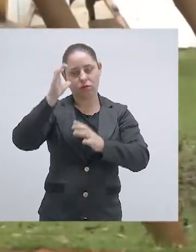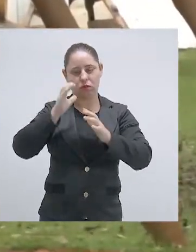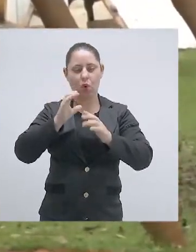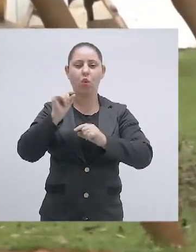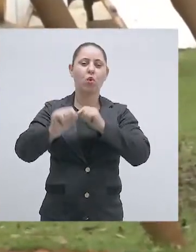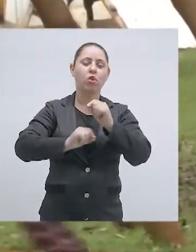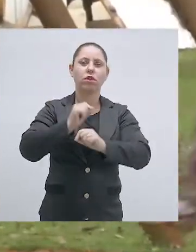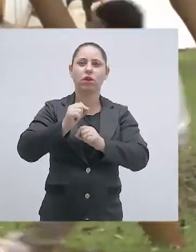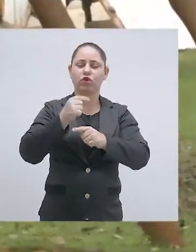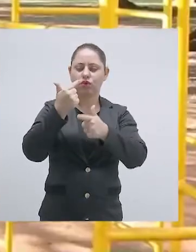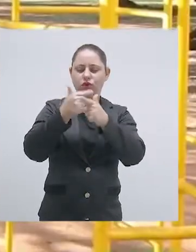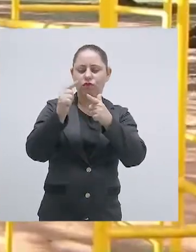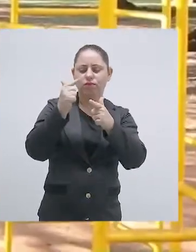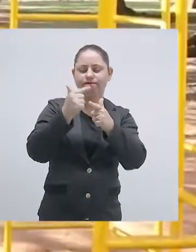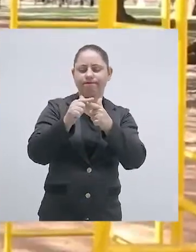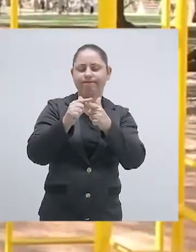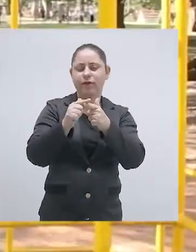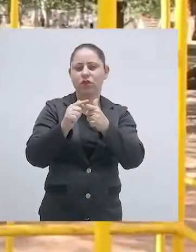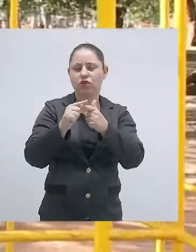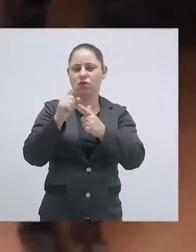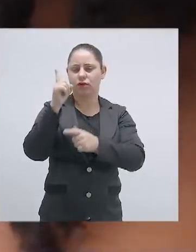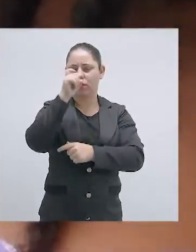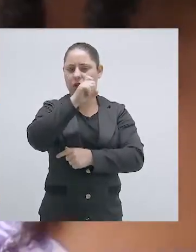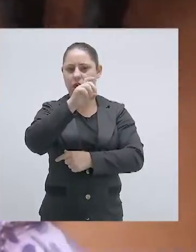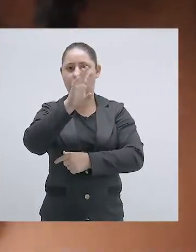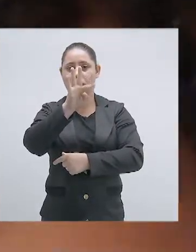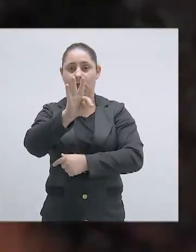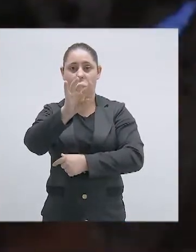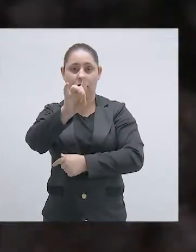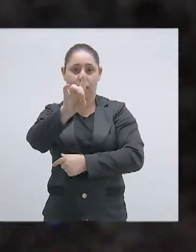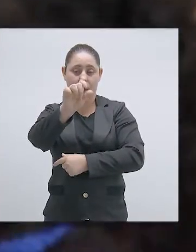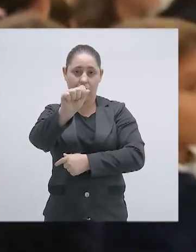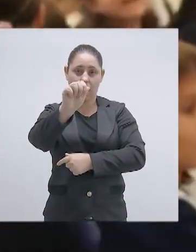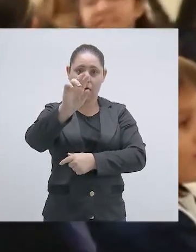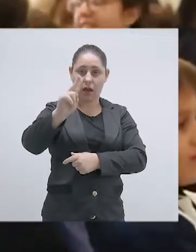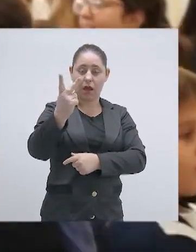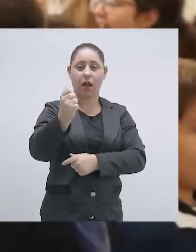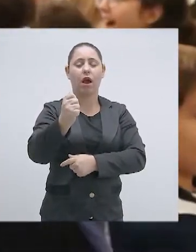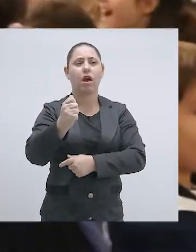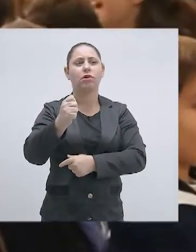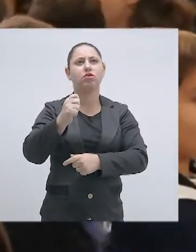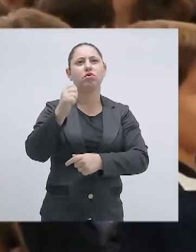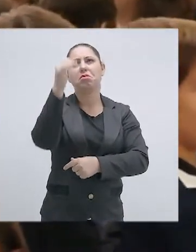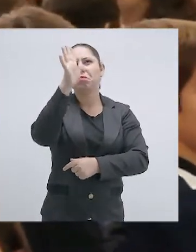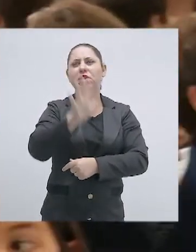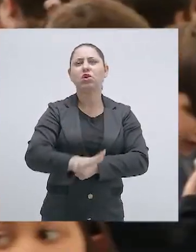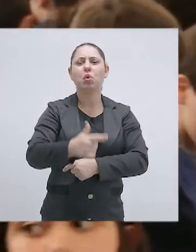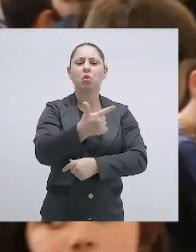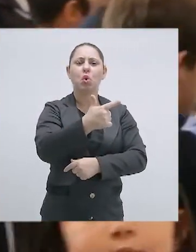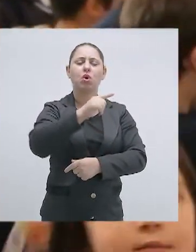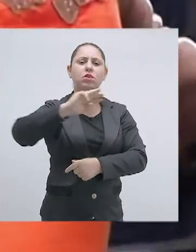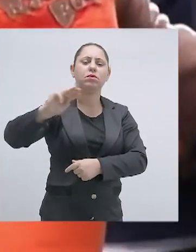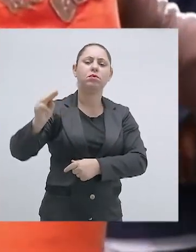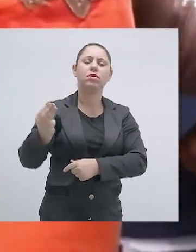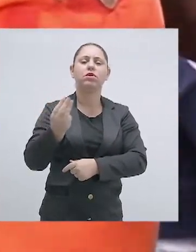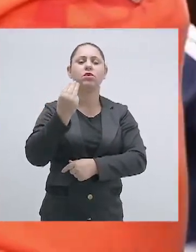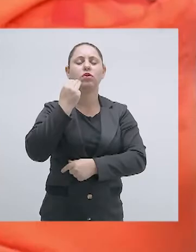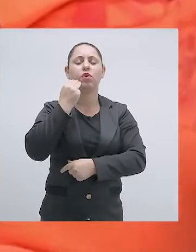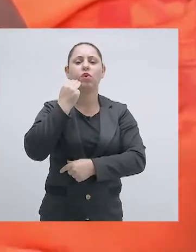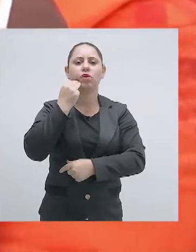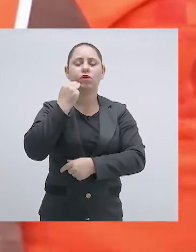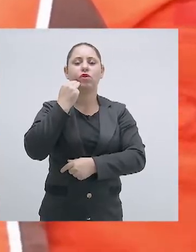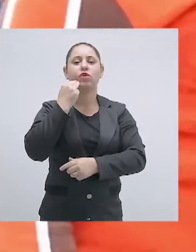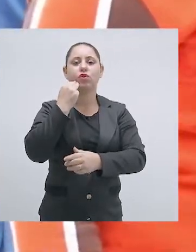sobre o Transtorno de Déficit de Atenção e Hiperatividade, o TDAH. No Brasil, estima-se que 2 milhões de estudantes tenham